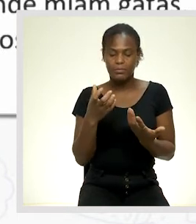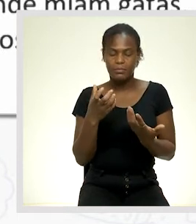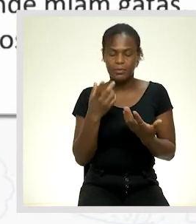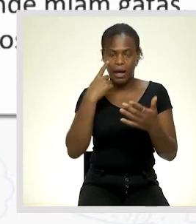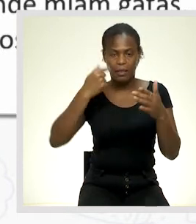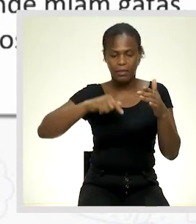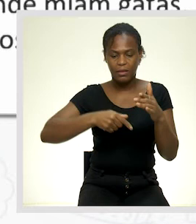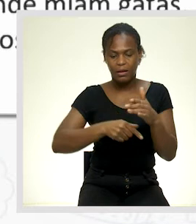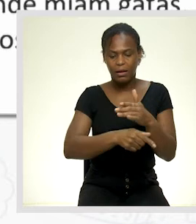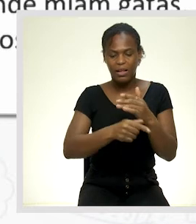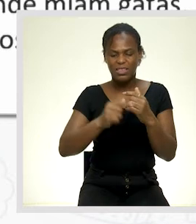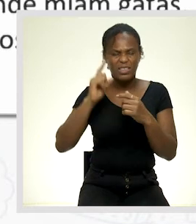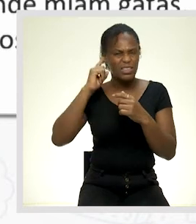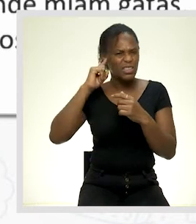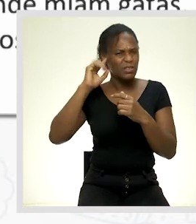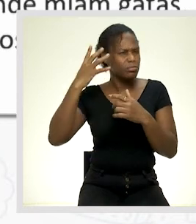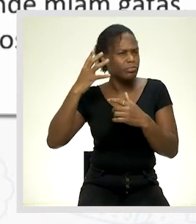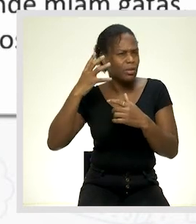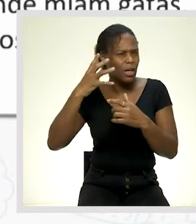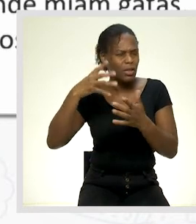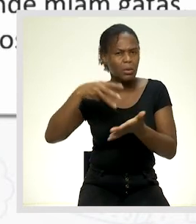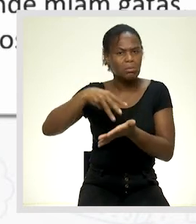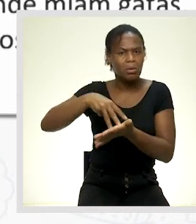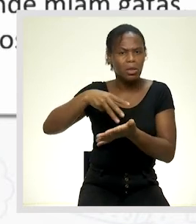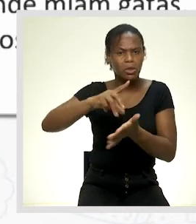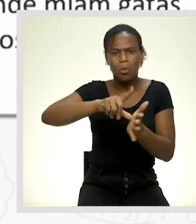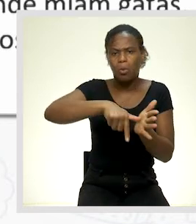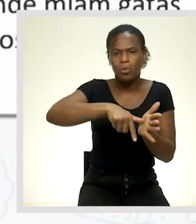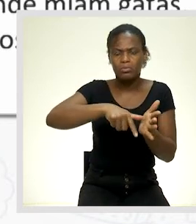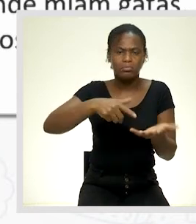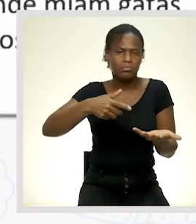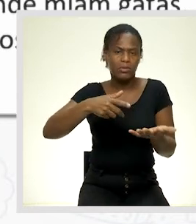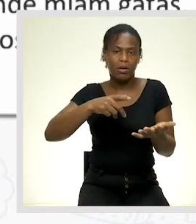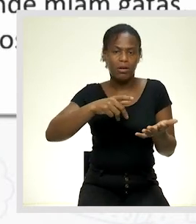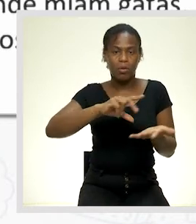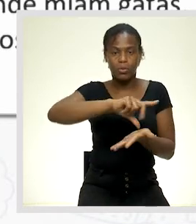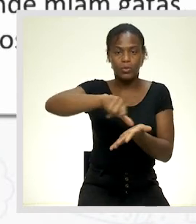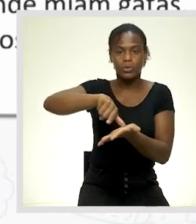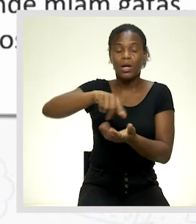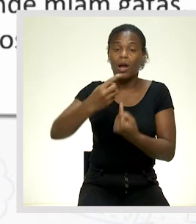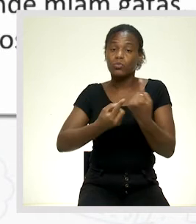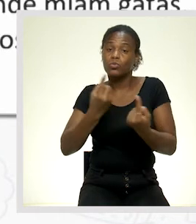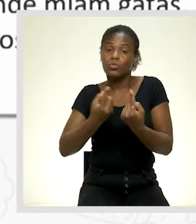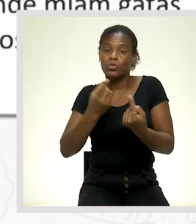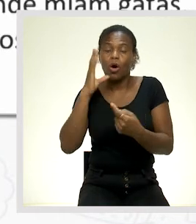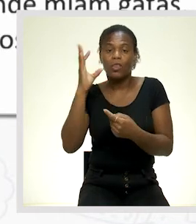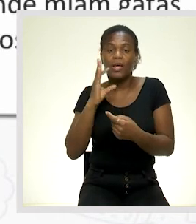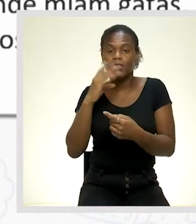terra num tinir de loiças e talheres flamejam, ao jantar, alguns hotéis da